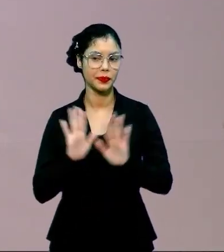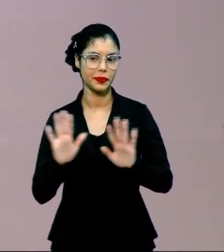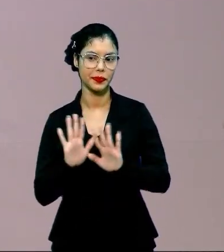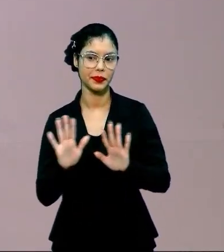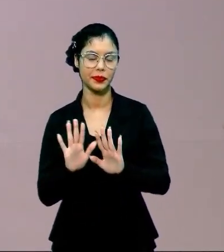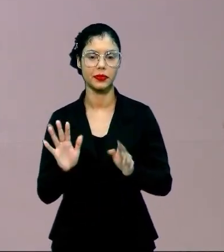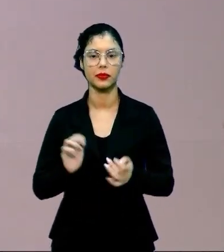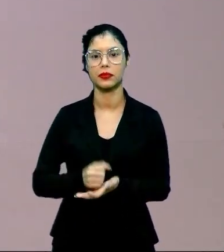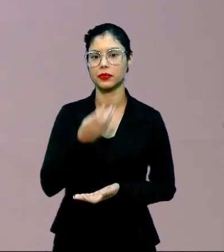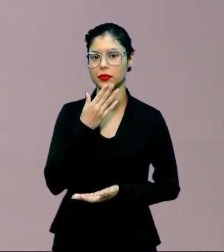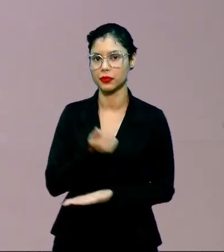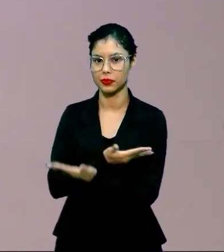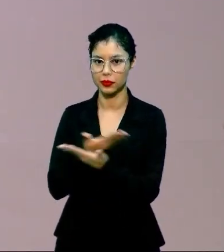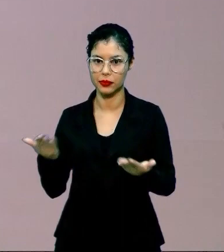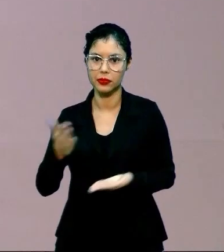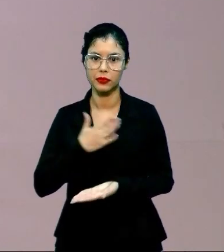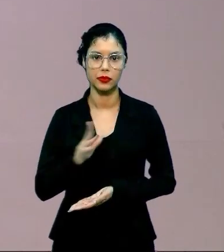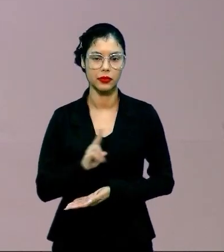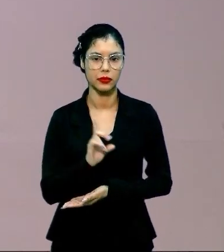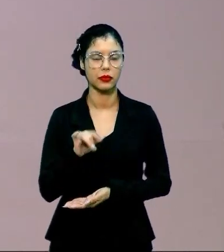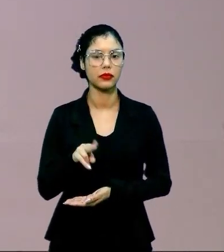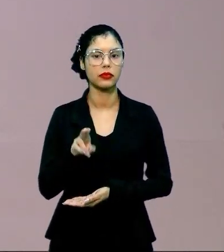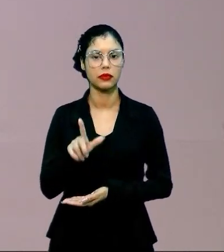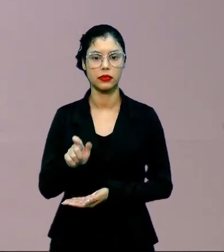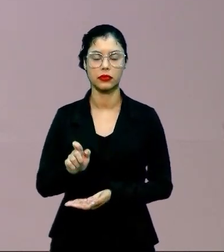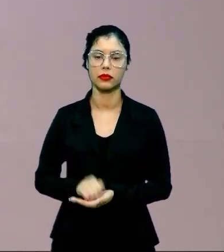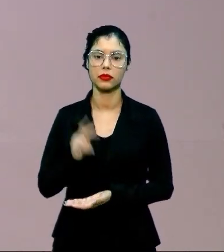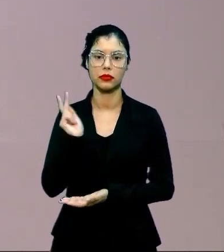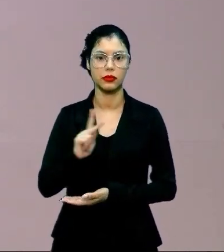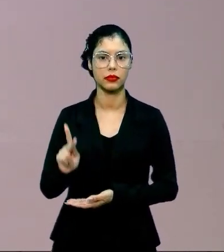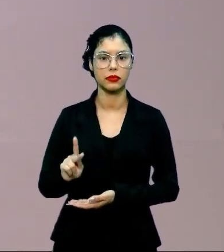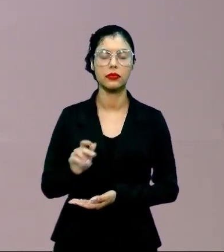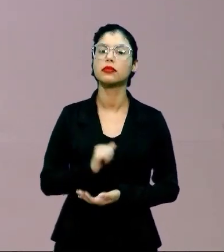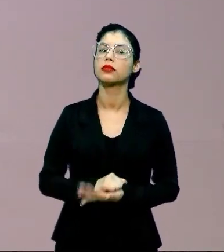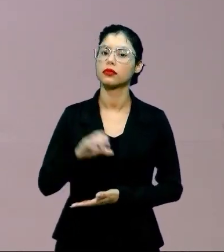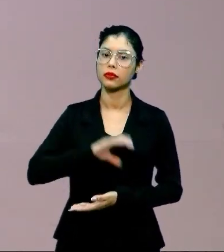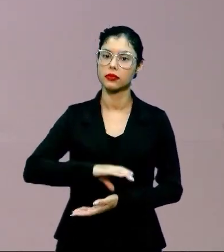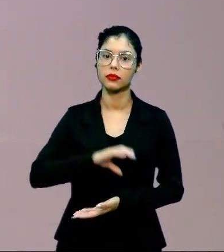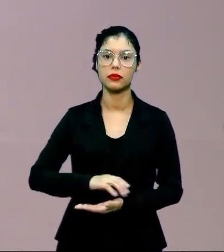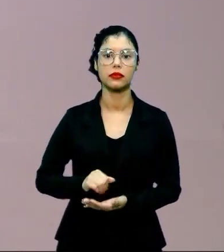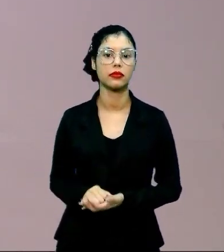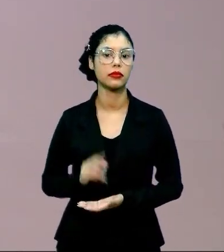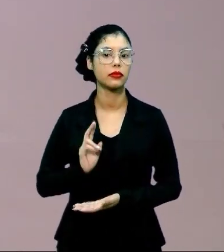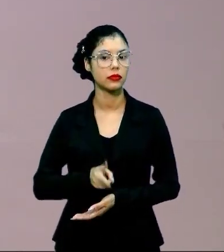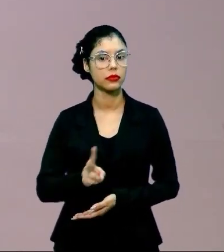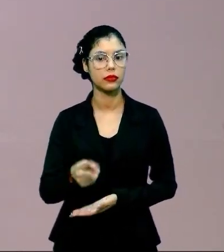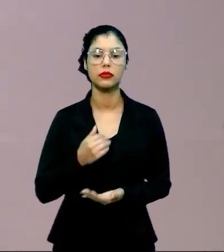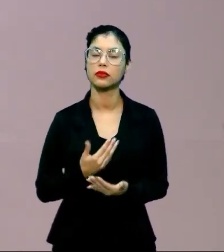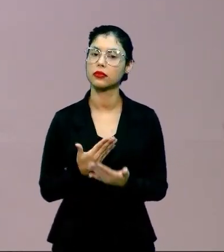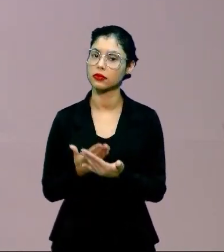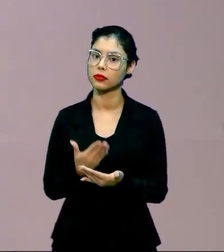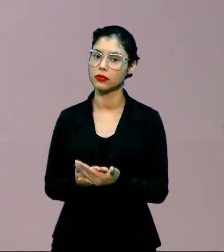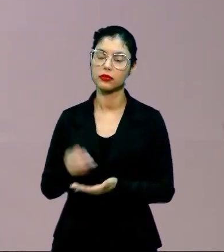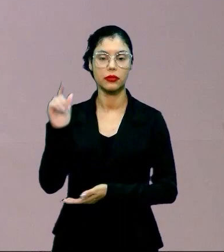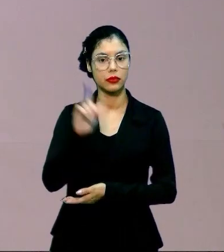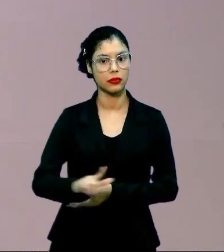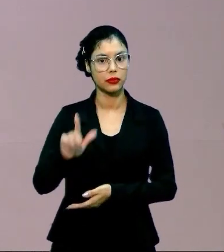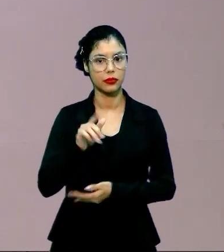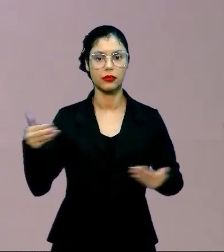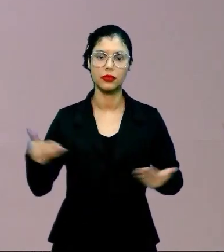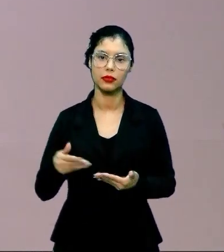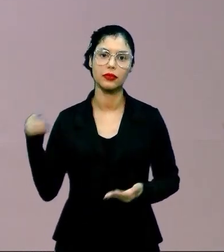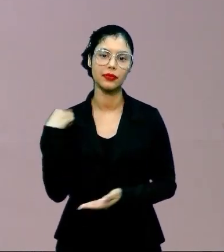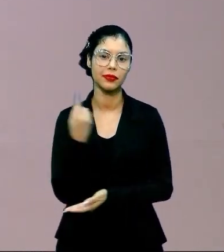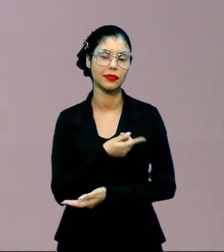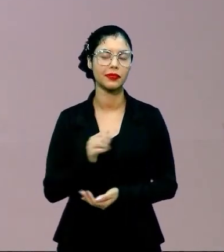Olá, pessoal, tudo bem? Meu nome é Daniela Ximenes, professora de língua portuguesa. Continuaremos estudando literatura e